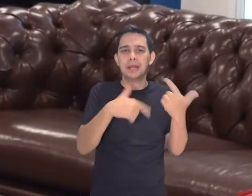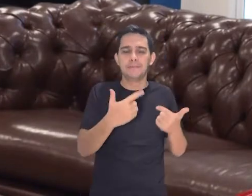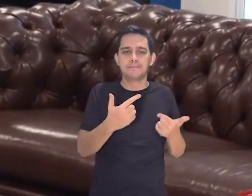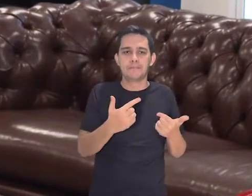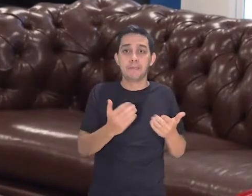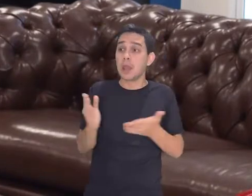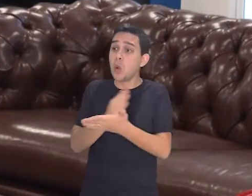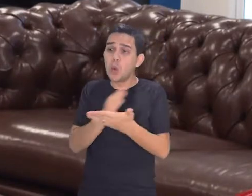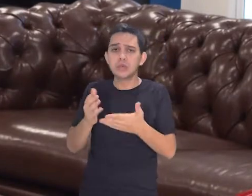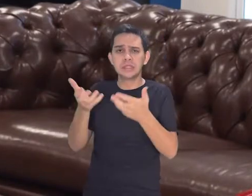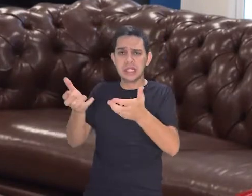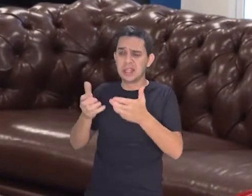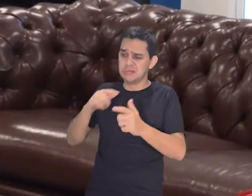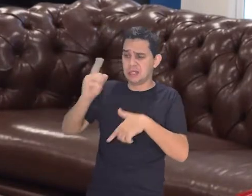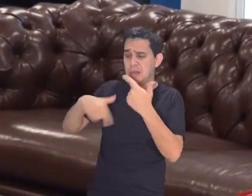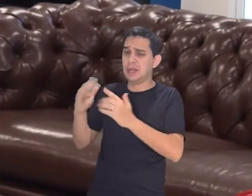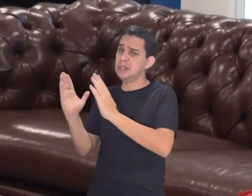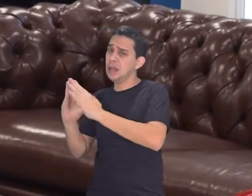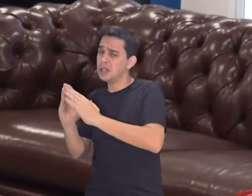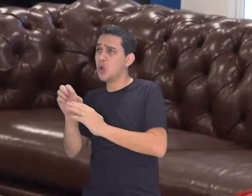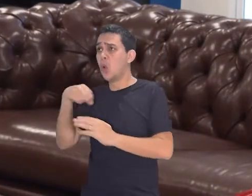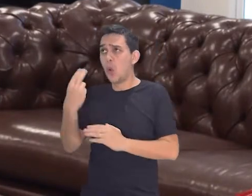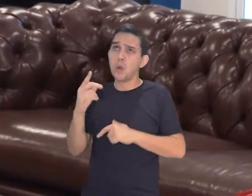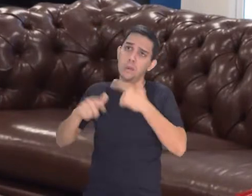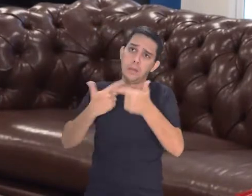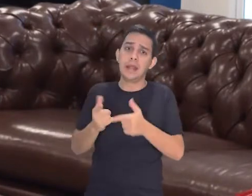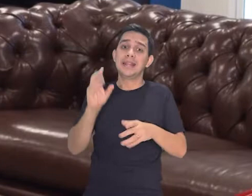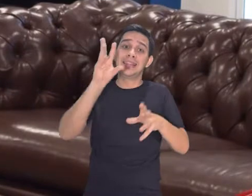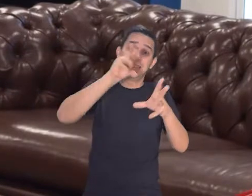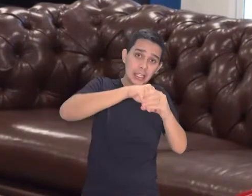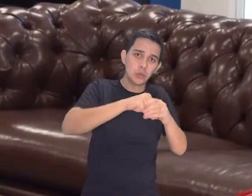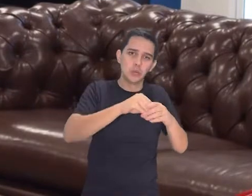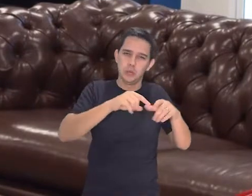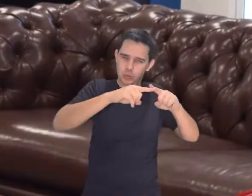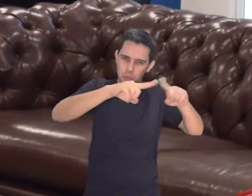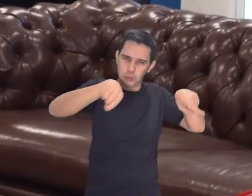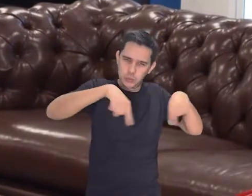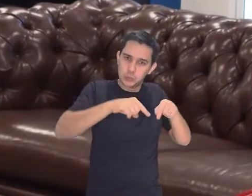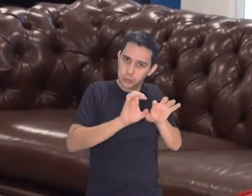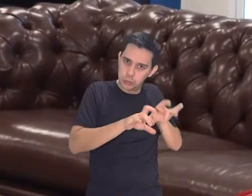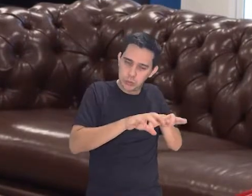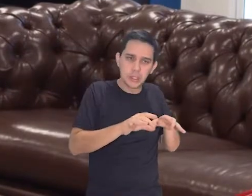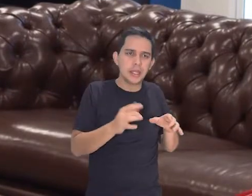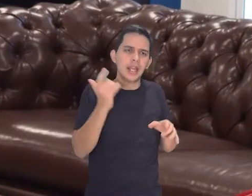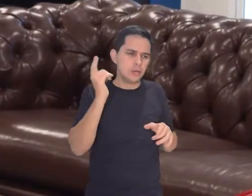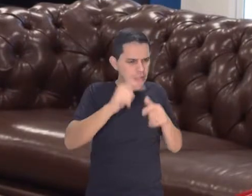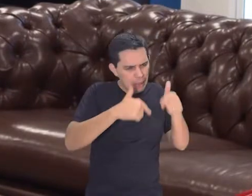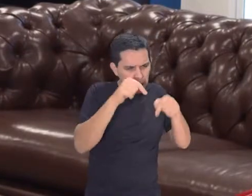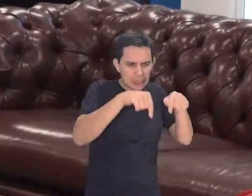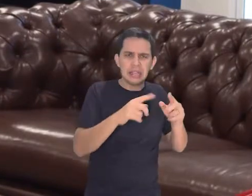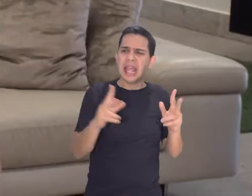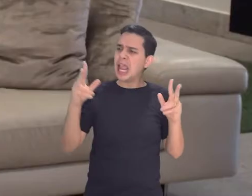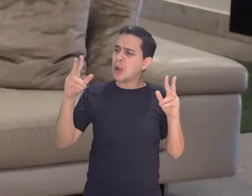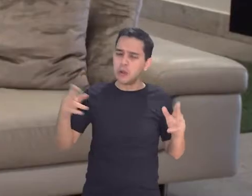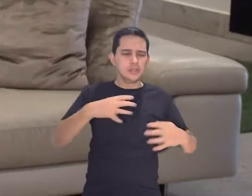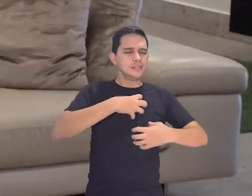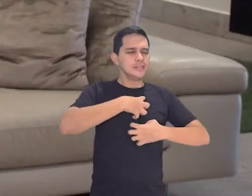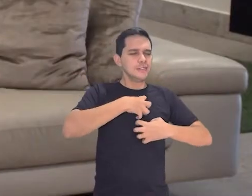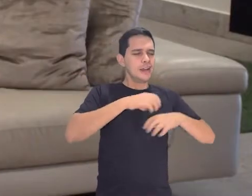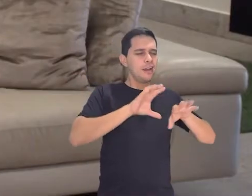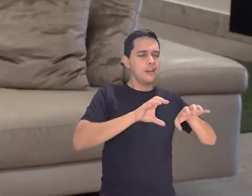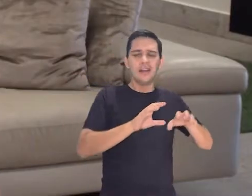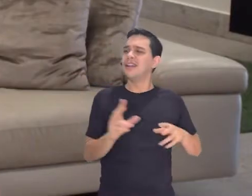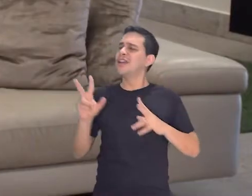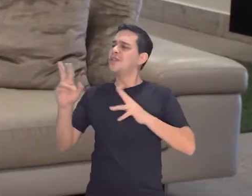optarem por trabalhar em casa ou trabalharem aqui no escritório, em ambos os lugares, sintam o mesmo conforto. As adaptações agora